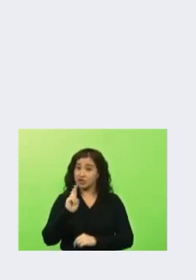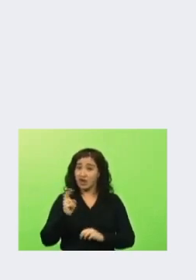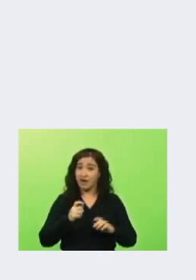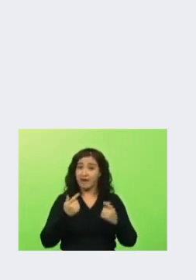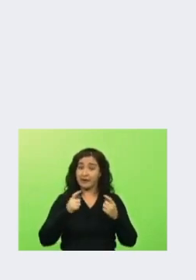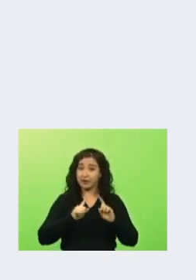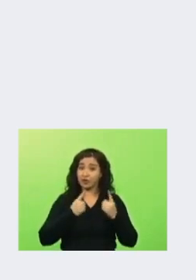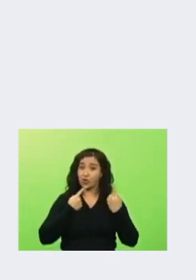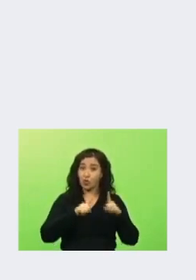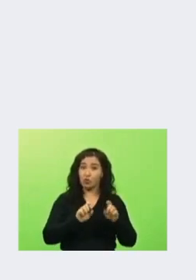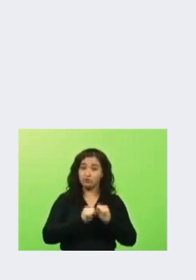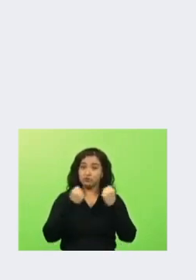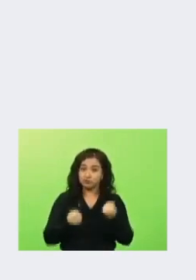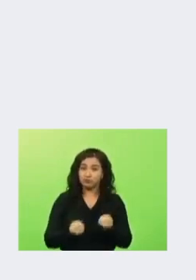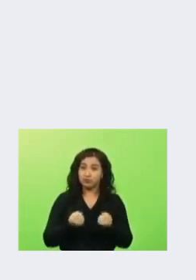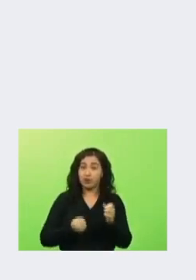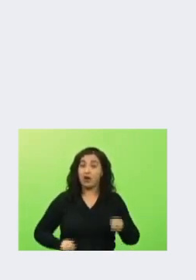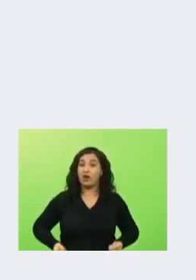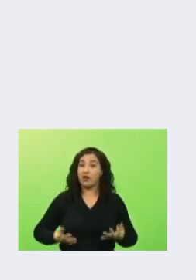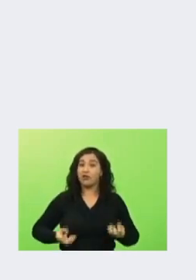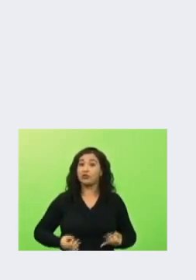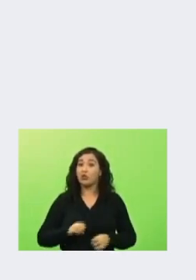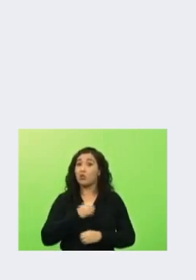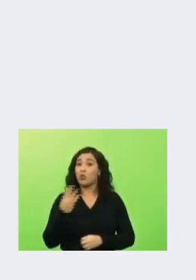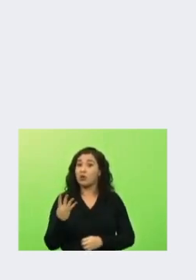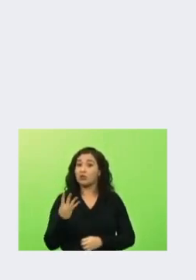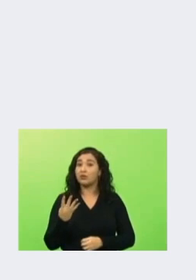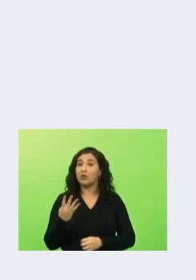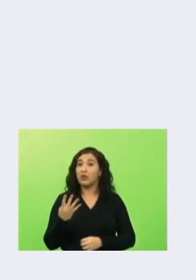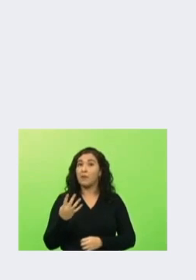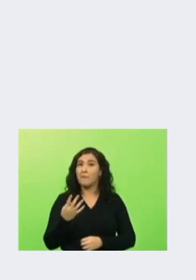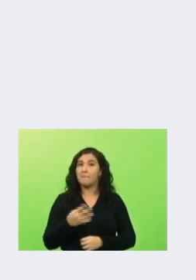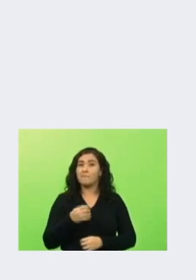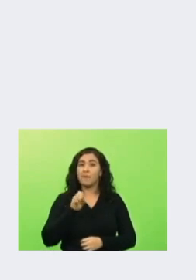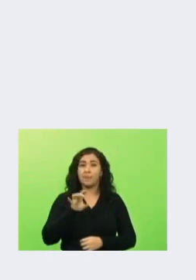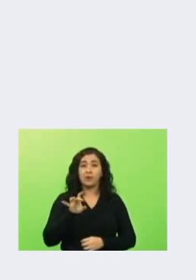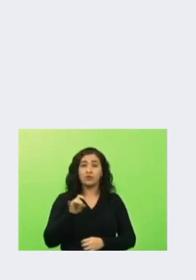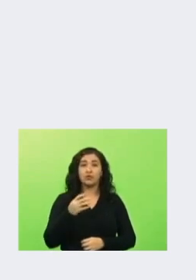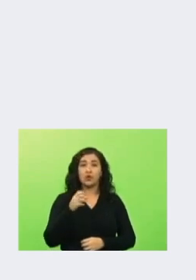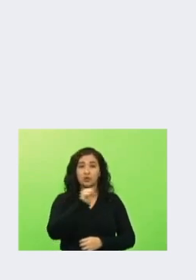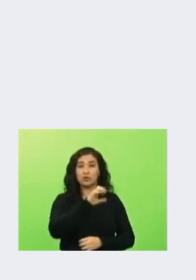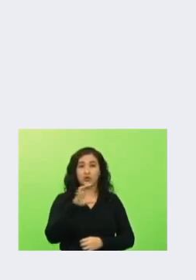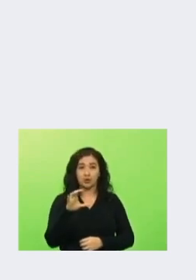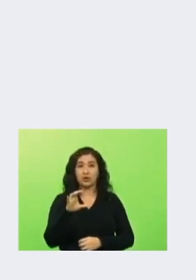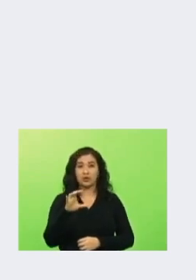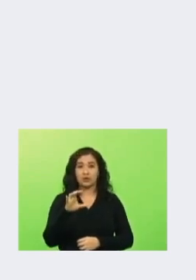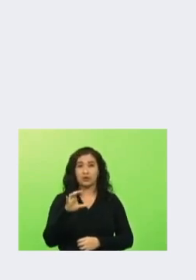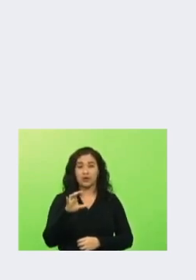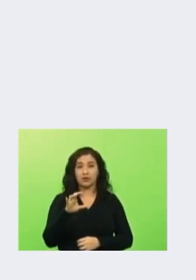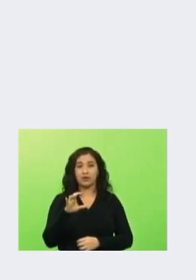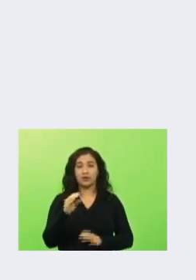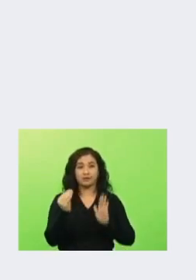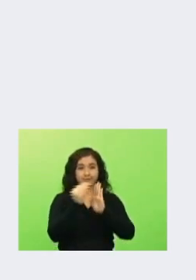corona, o governo já gastou 294 bilhões de reais. E olha ali só Santa Catarina, nosso estado, Santa Catarina.